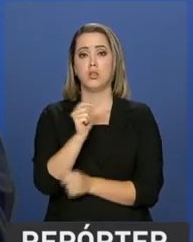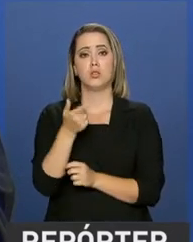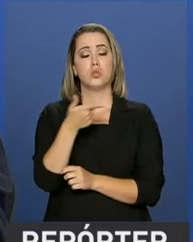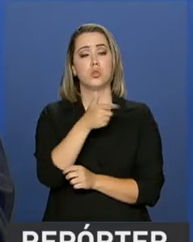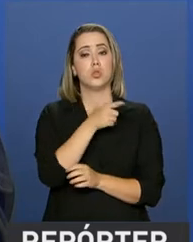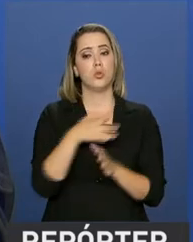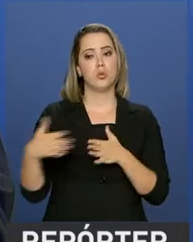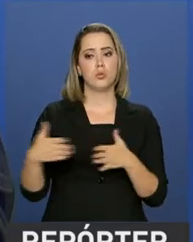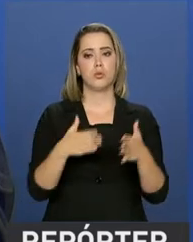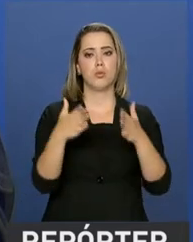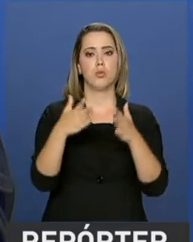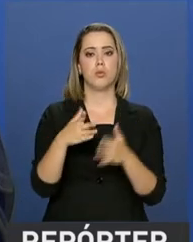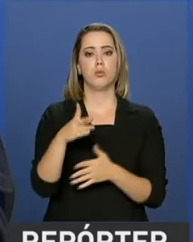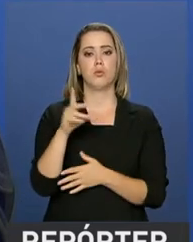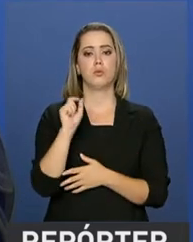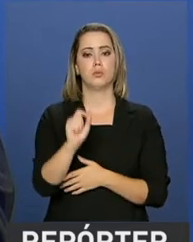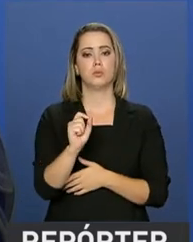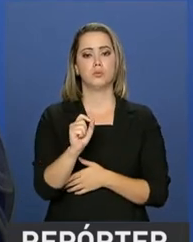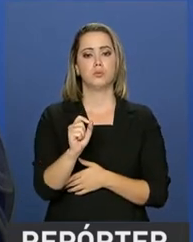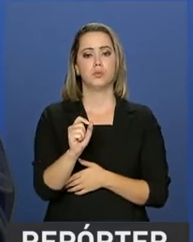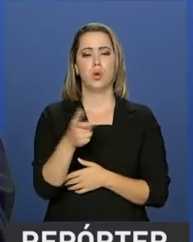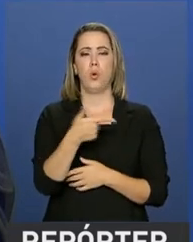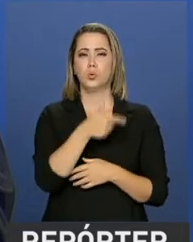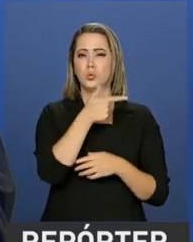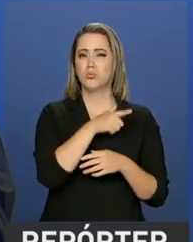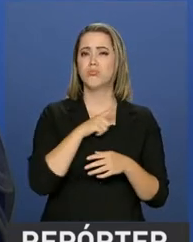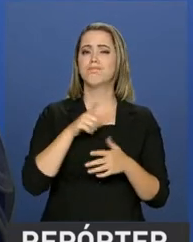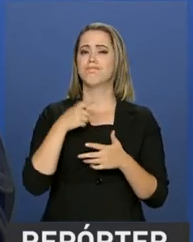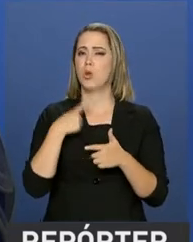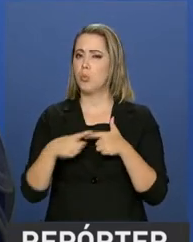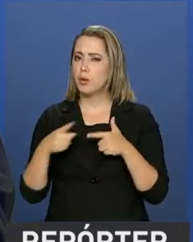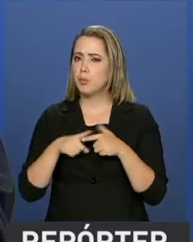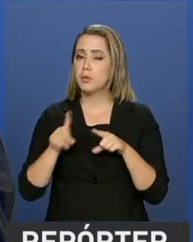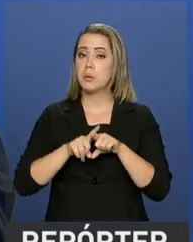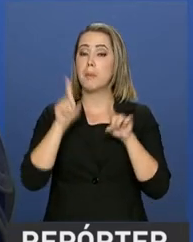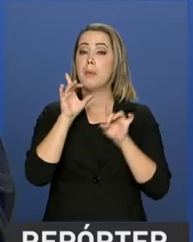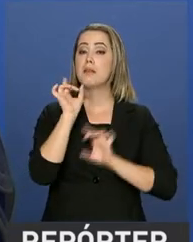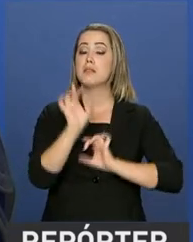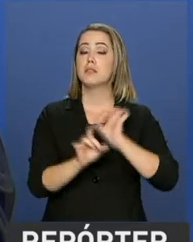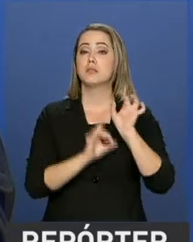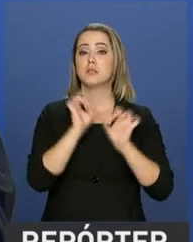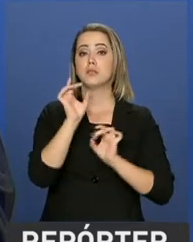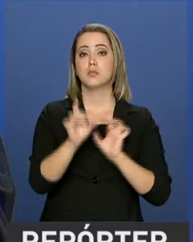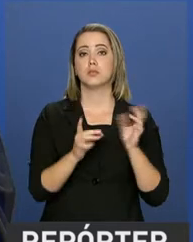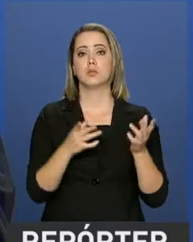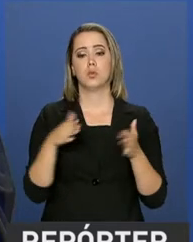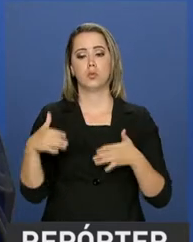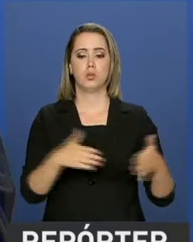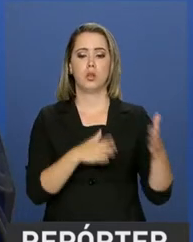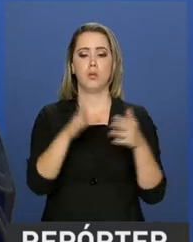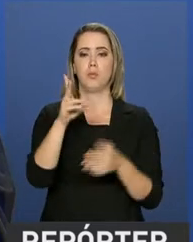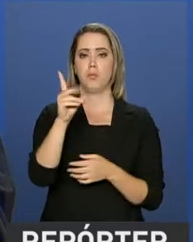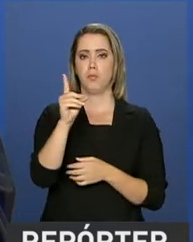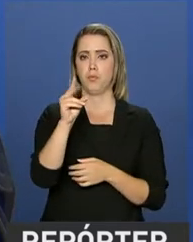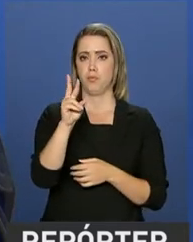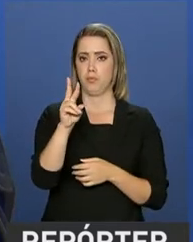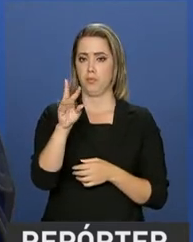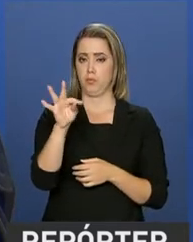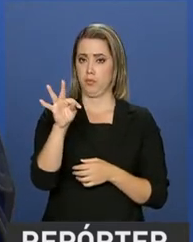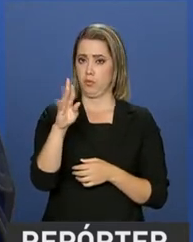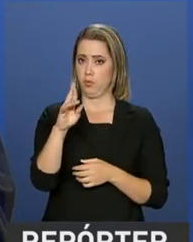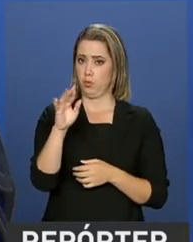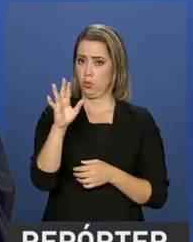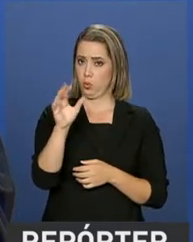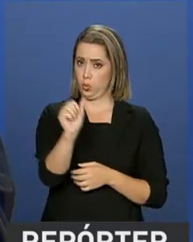outras rodovias mais especificamente a via dutra está servindo de